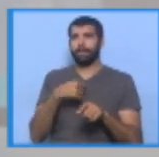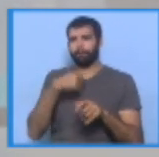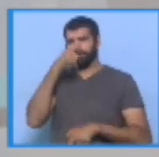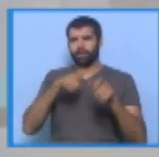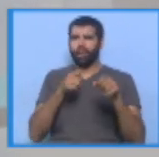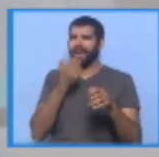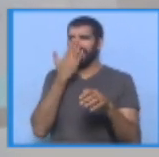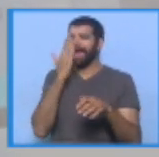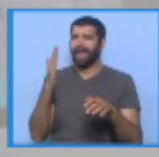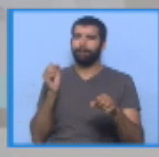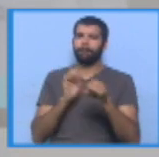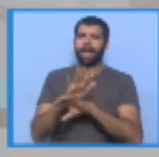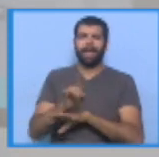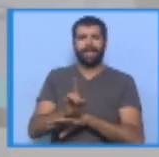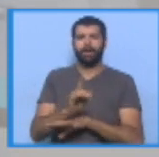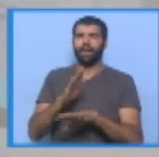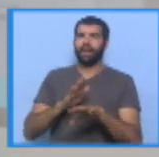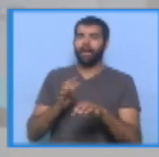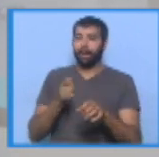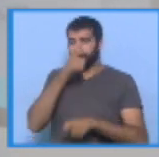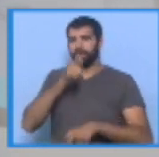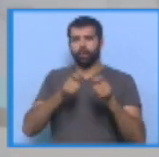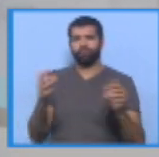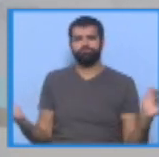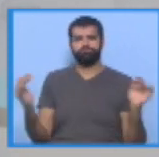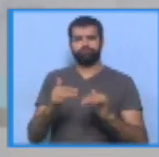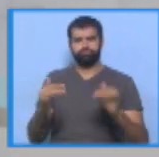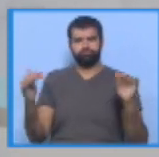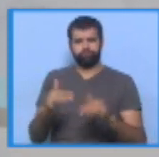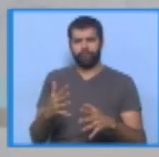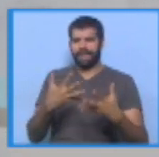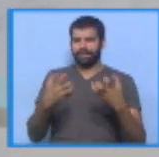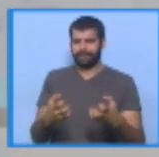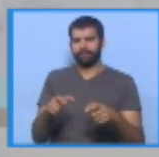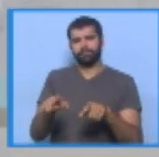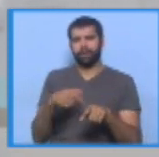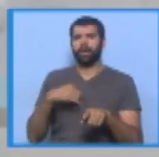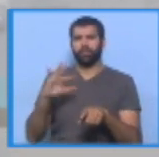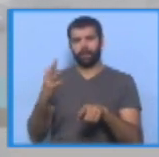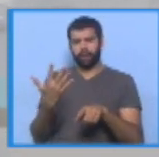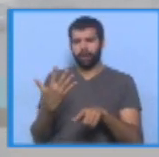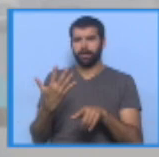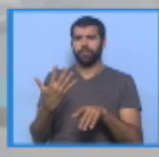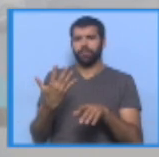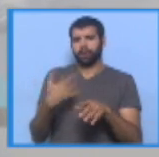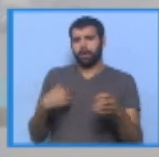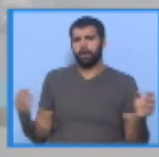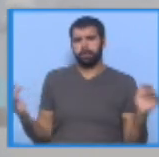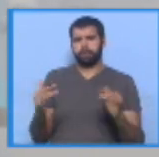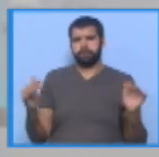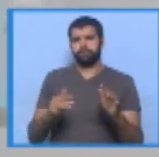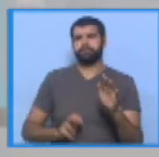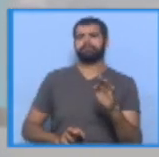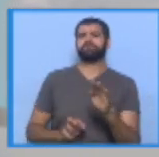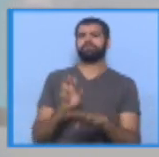gente, é um mar de gente provocado por um mar de mãe que corre, neste caso, não a jusante, mas a montante, porque é subir